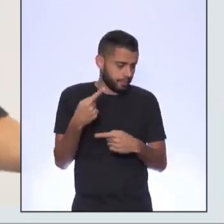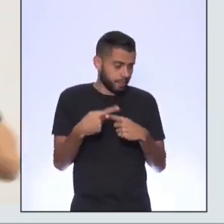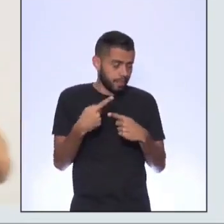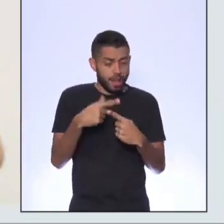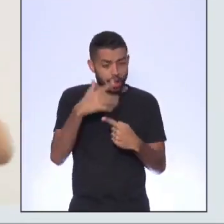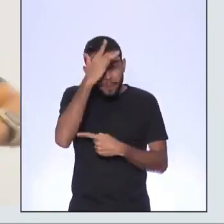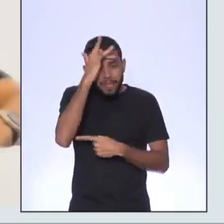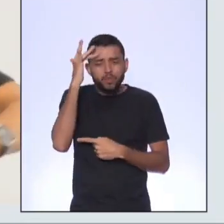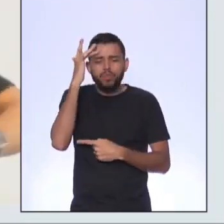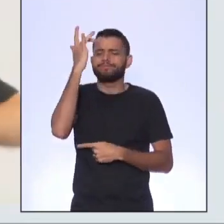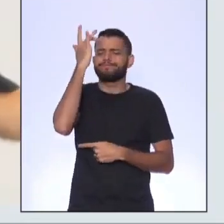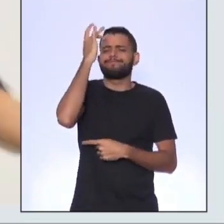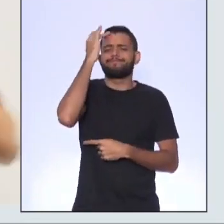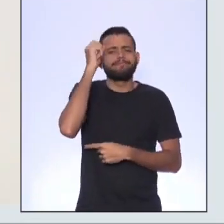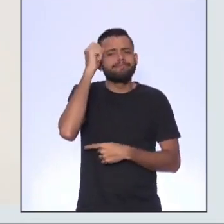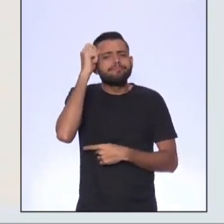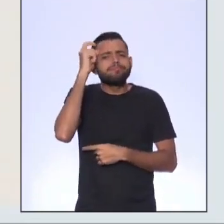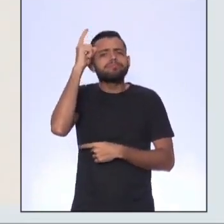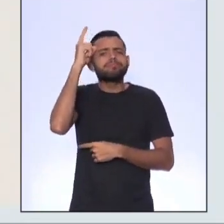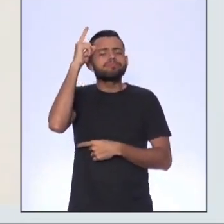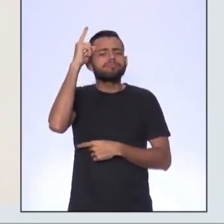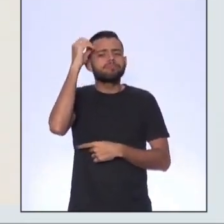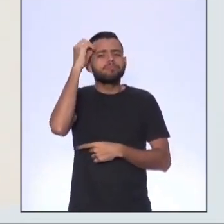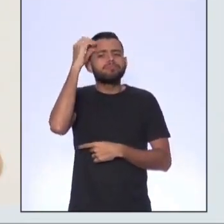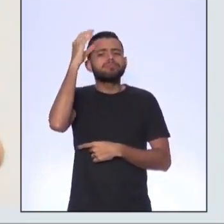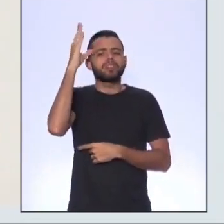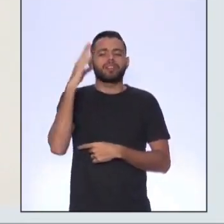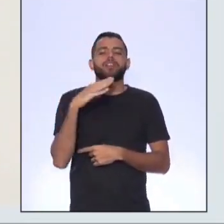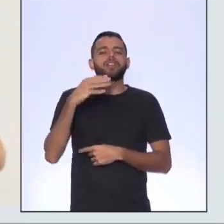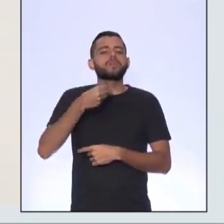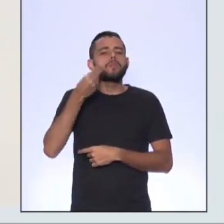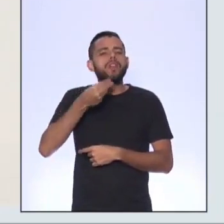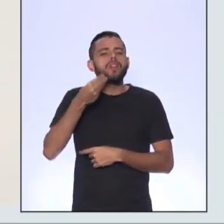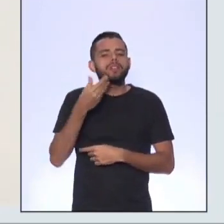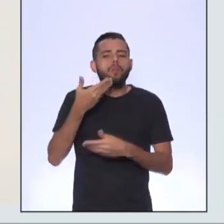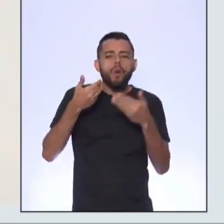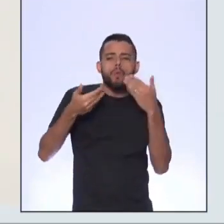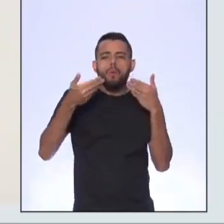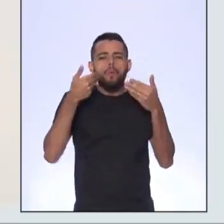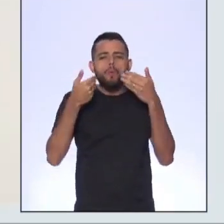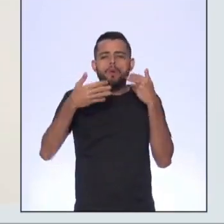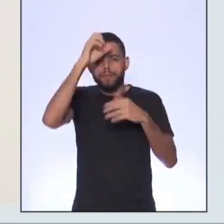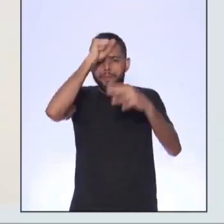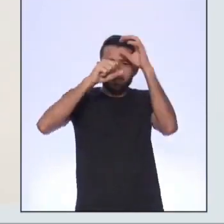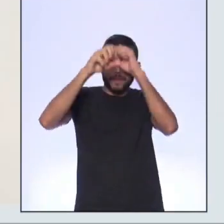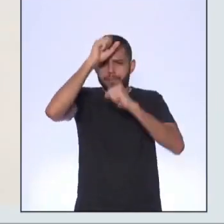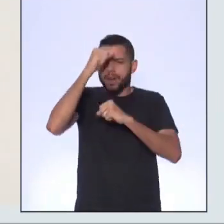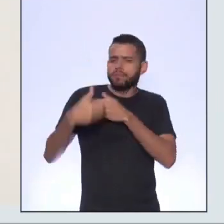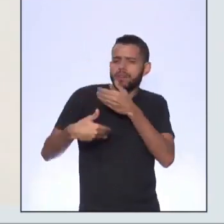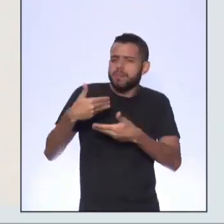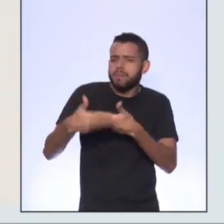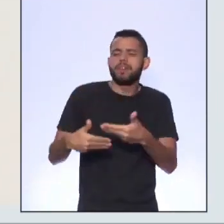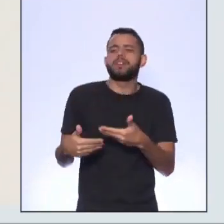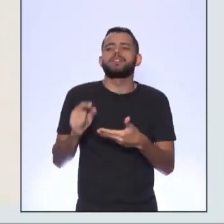pessoa vai amadurecendo, a pessoa vai acumulando experiência, conhecimento sobre aquele assunto e vai descobrindo